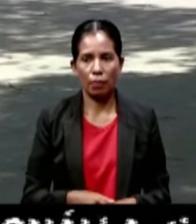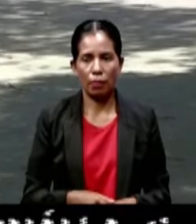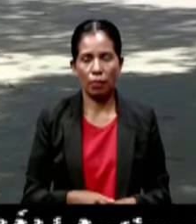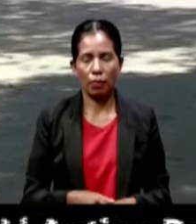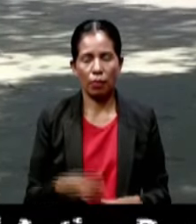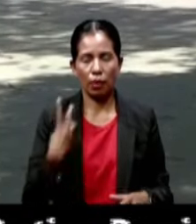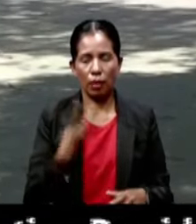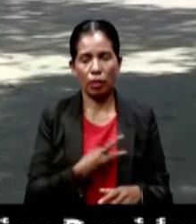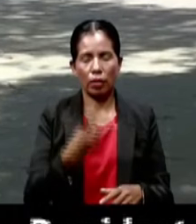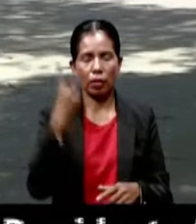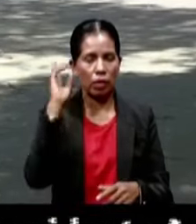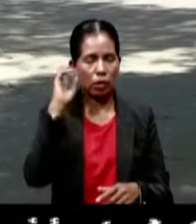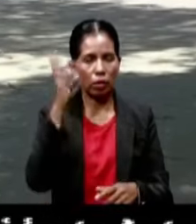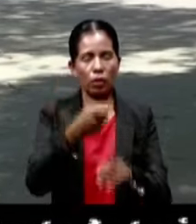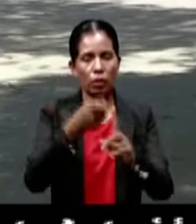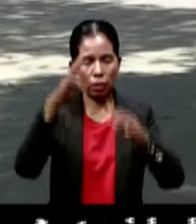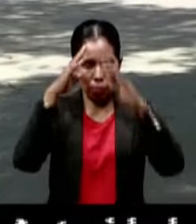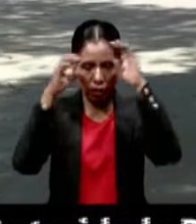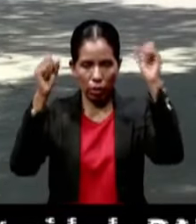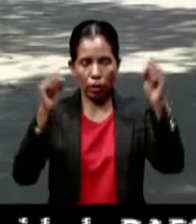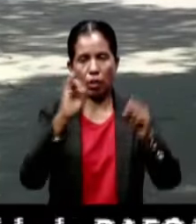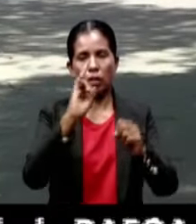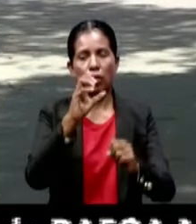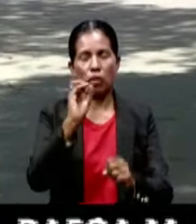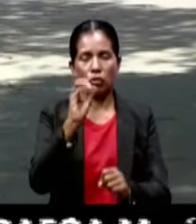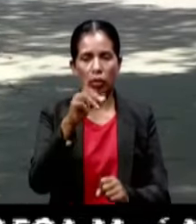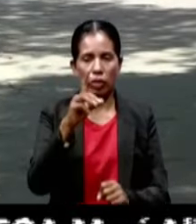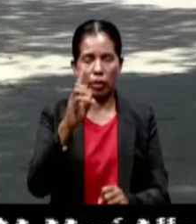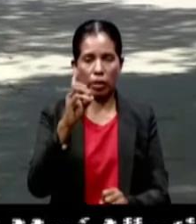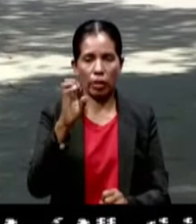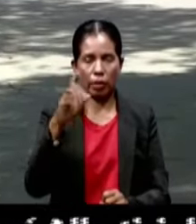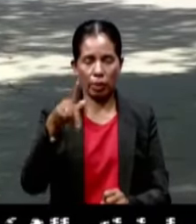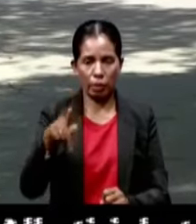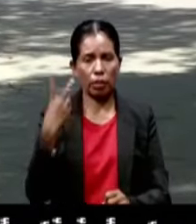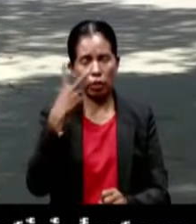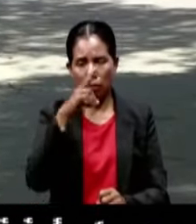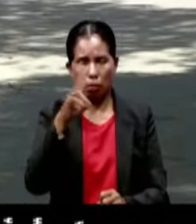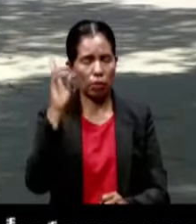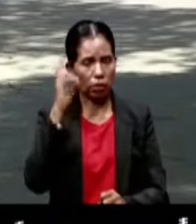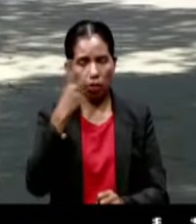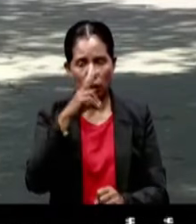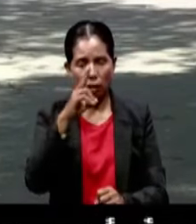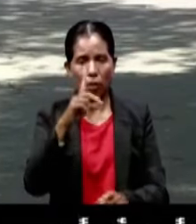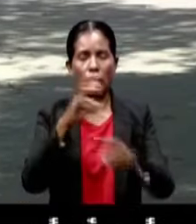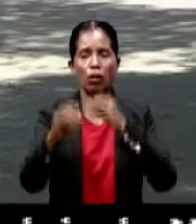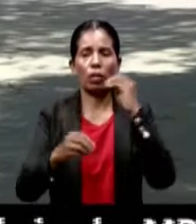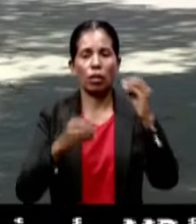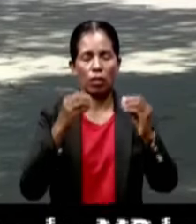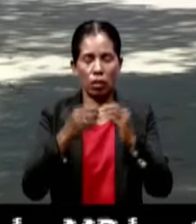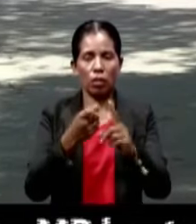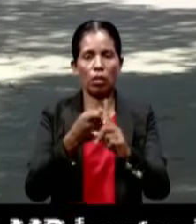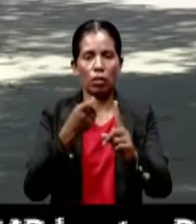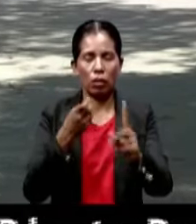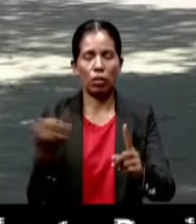Além di terona na intervensão husi presidente infordete, tuirmai, ita barona no assisti hamutu komentari no sugestão